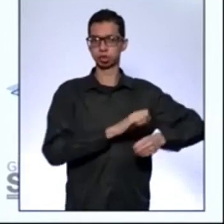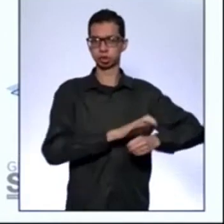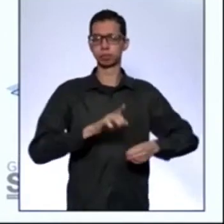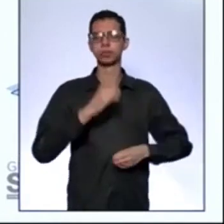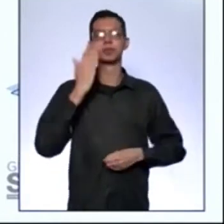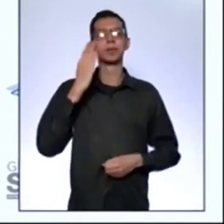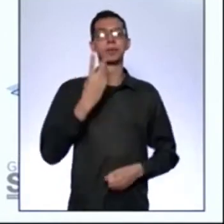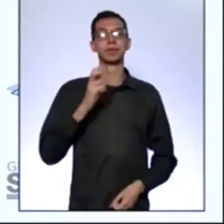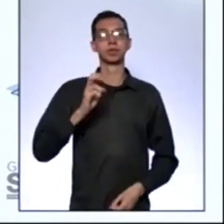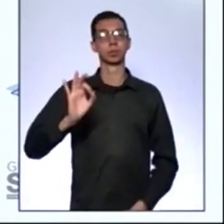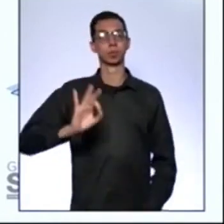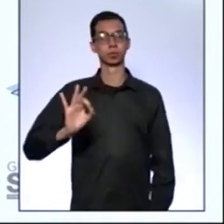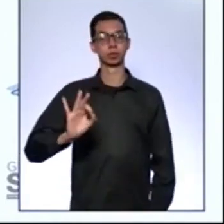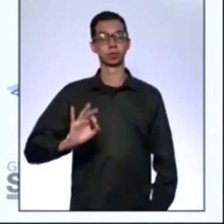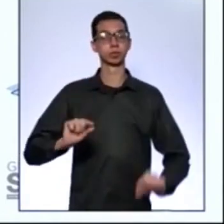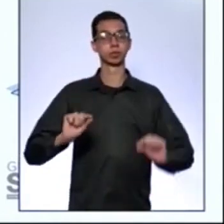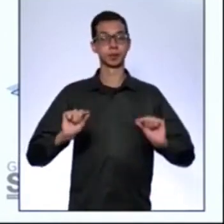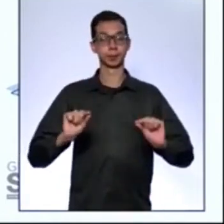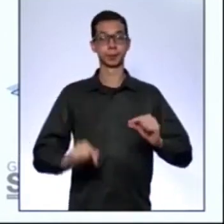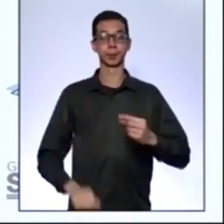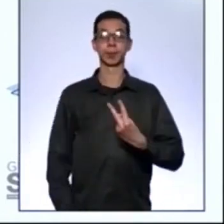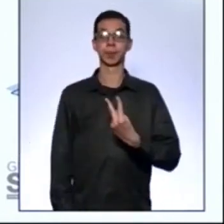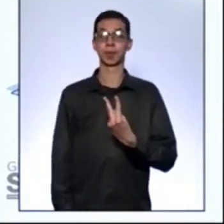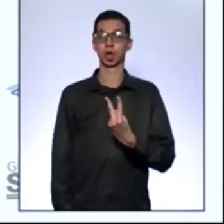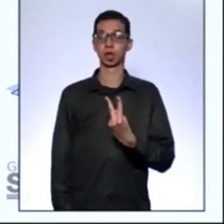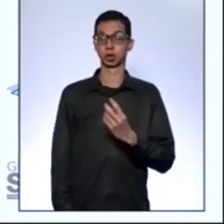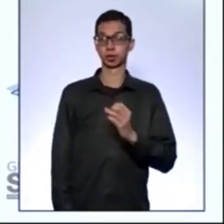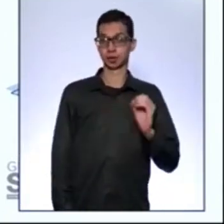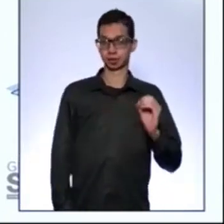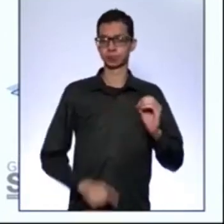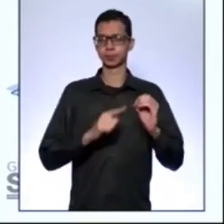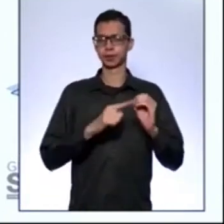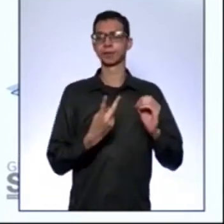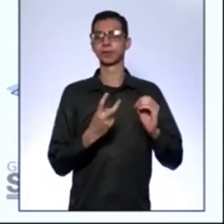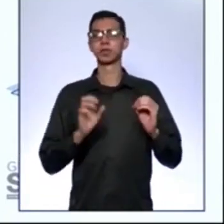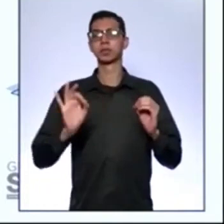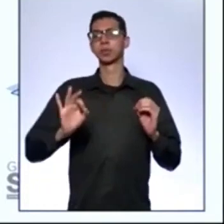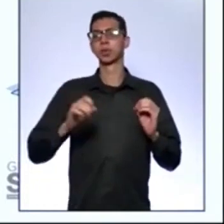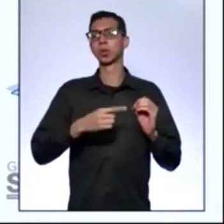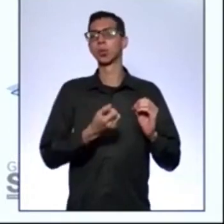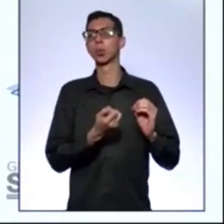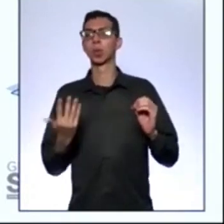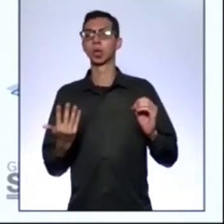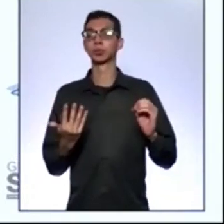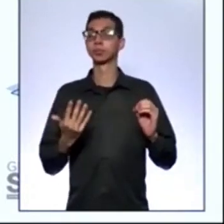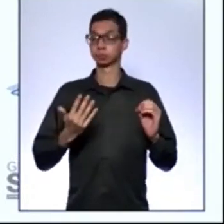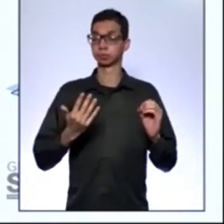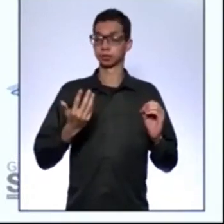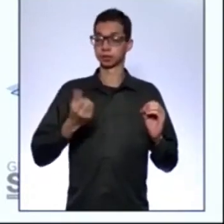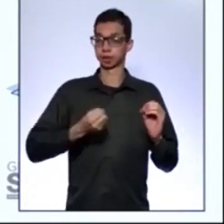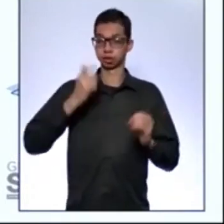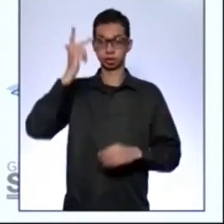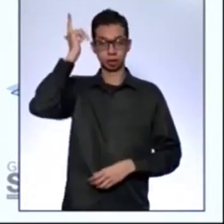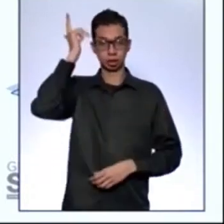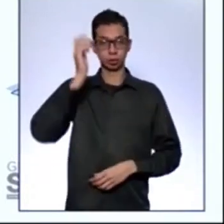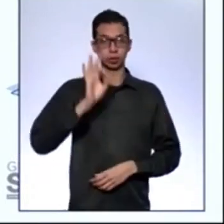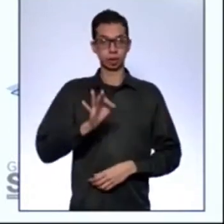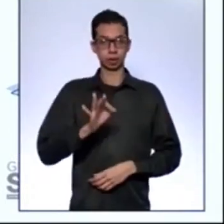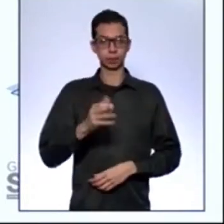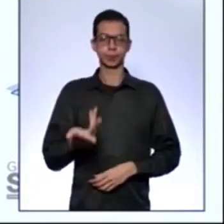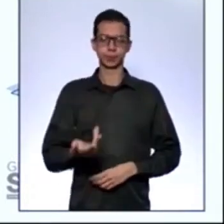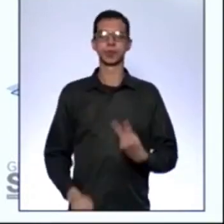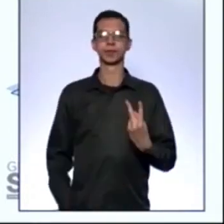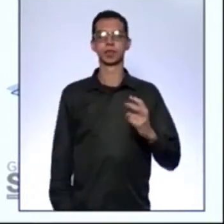porcento de 200 é a quantidade de leite natural do 25%